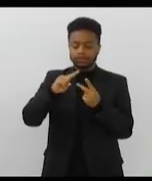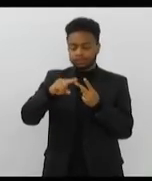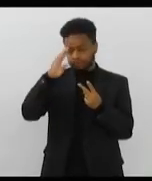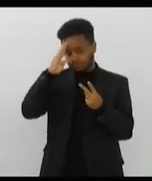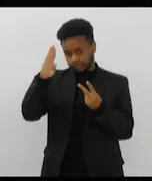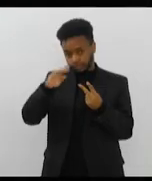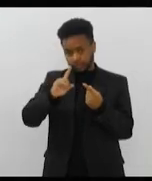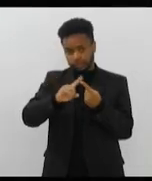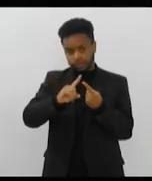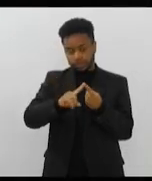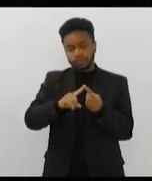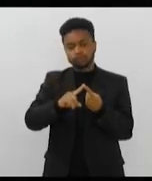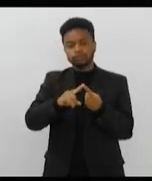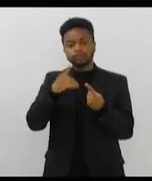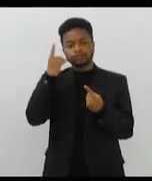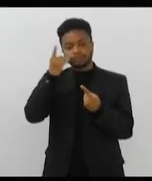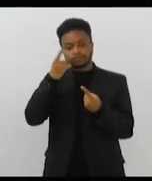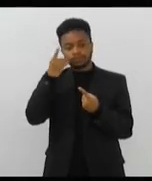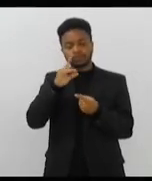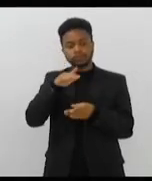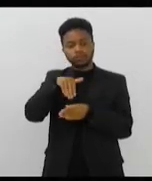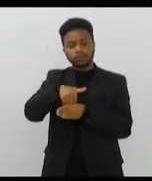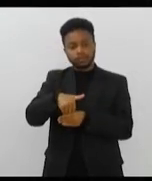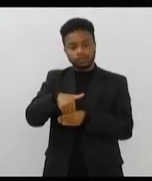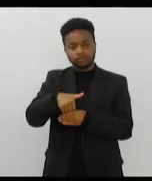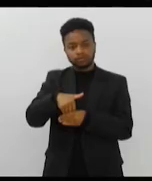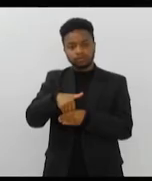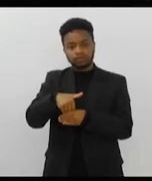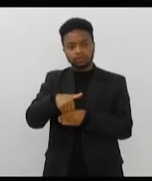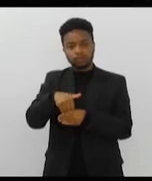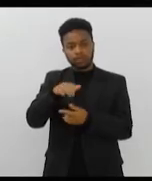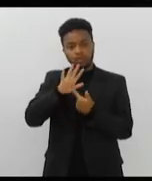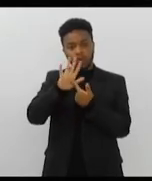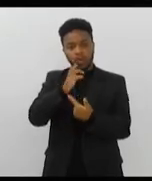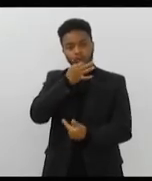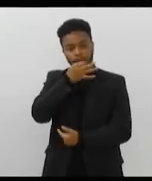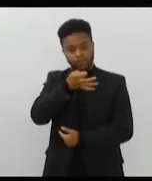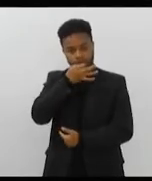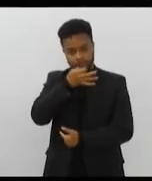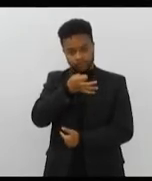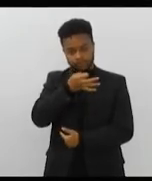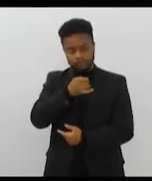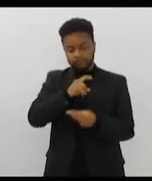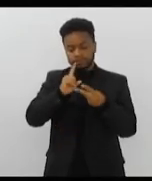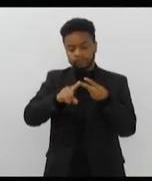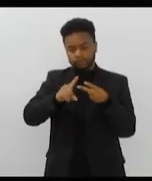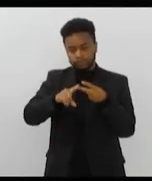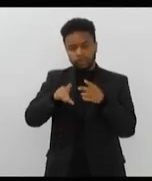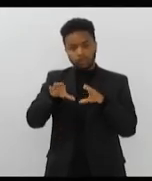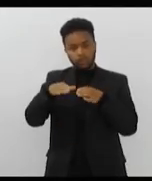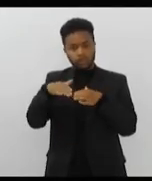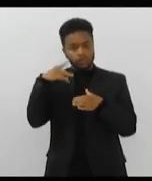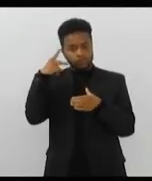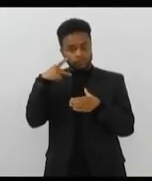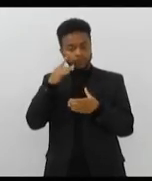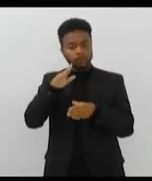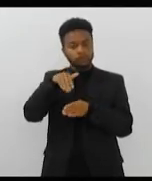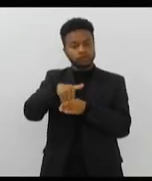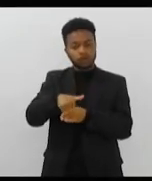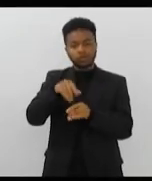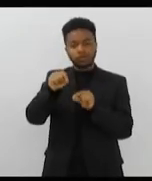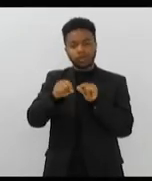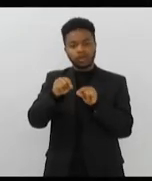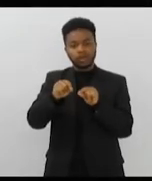Os parlamentares de voto de opinião e os parlamentares de voto